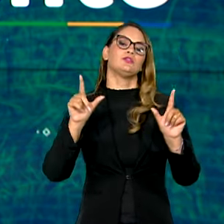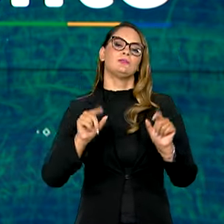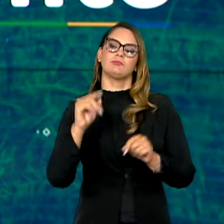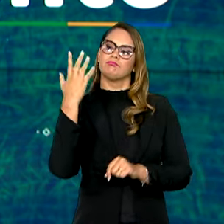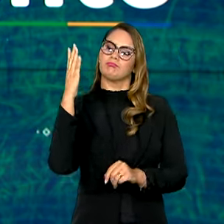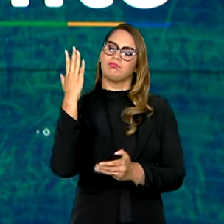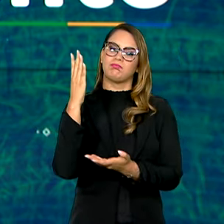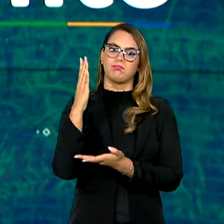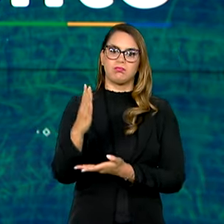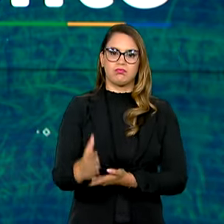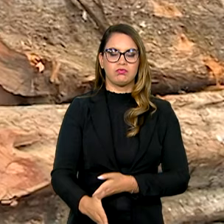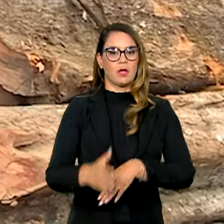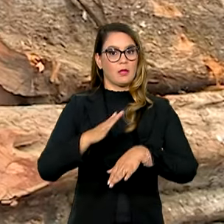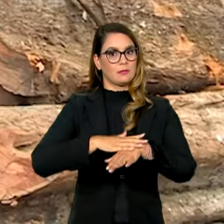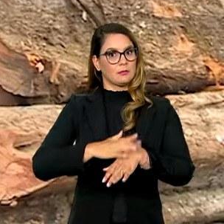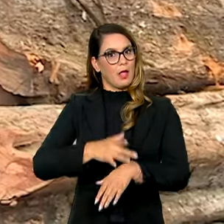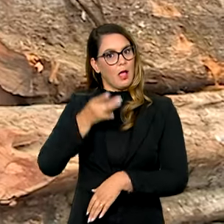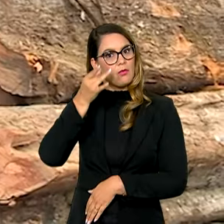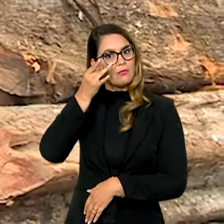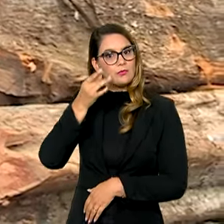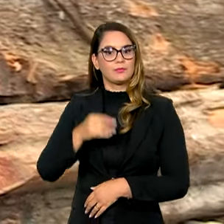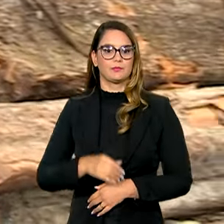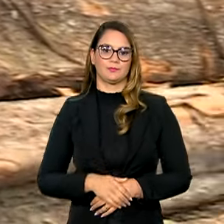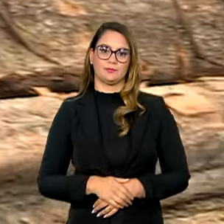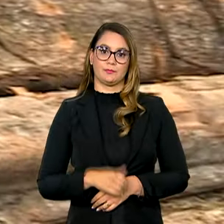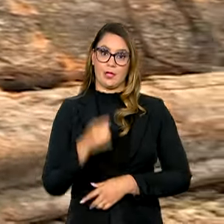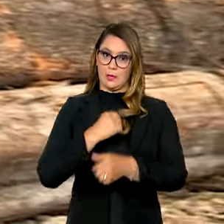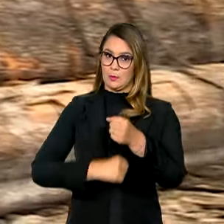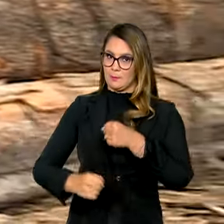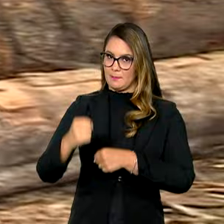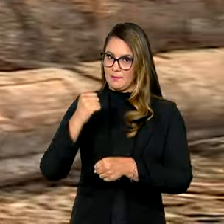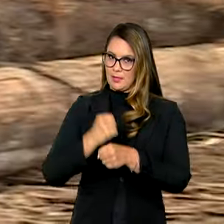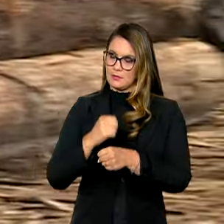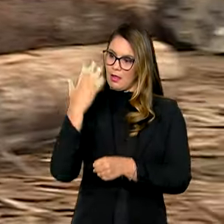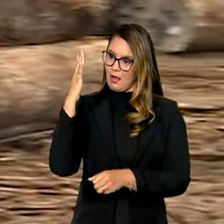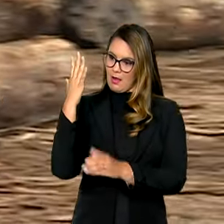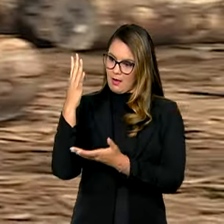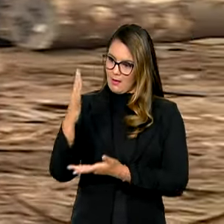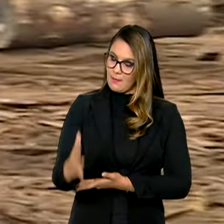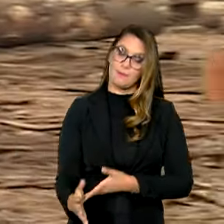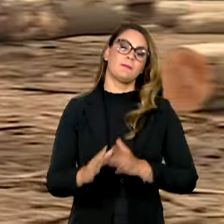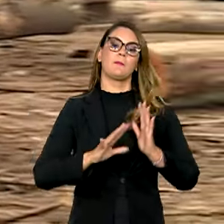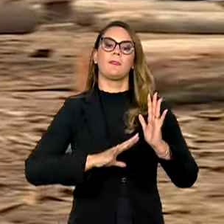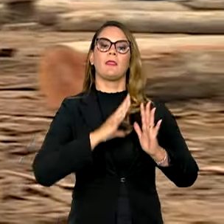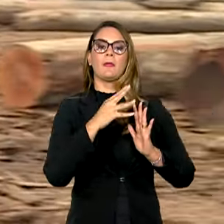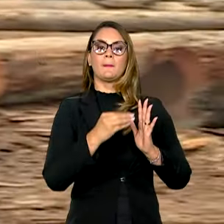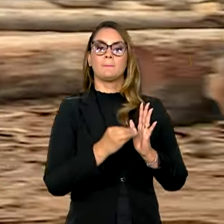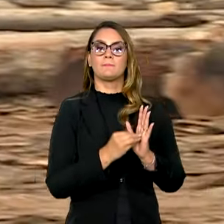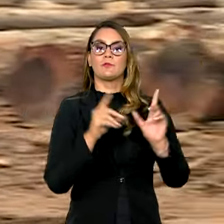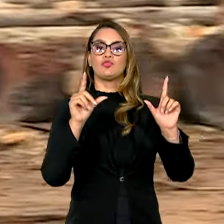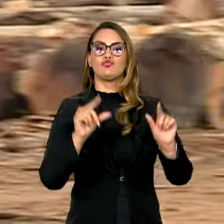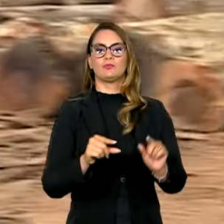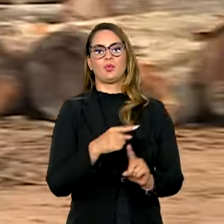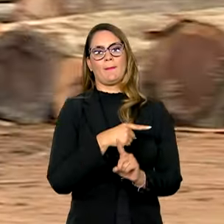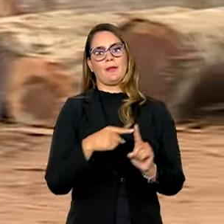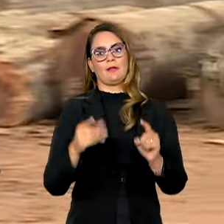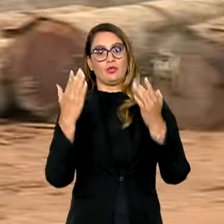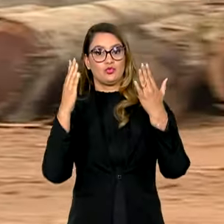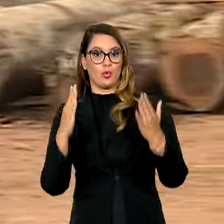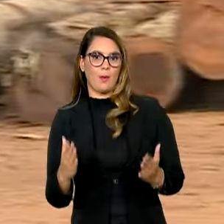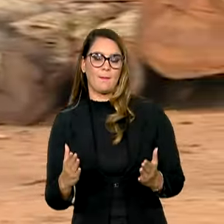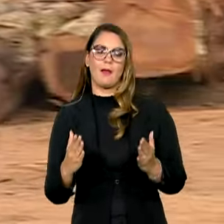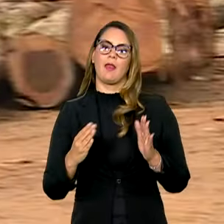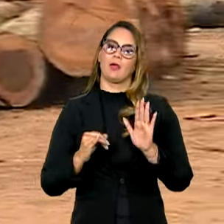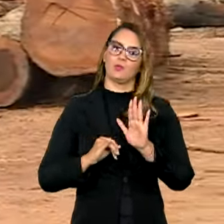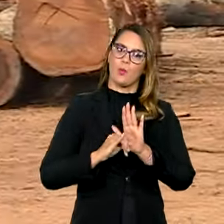em tempo real no ano passado o desmatamento na Amazônia Legal caiu pela metade se comparado com o